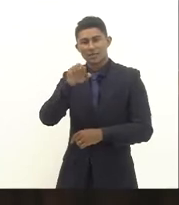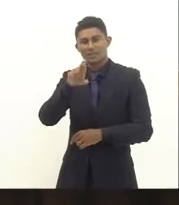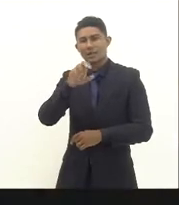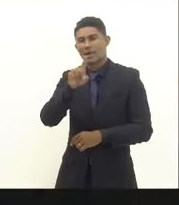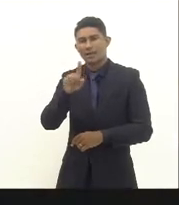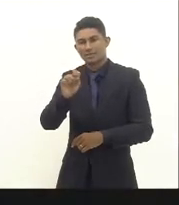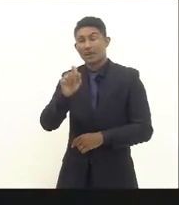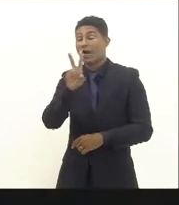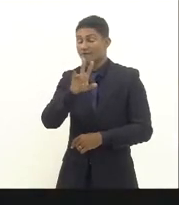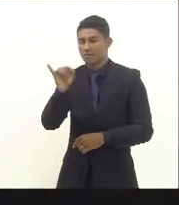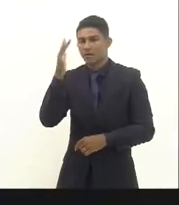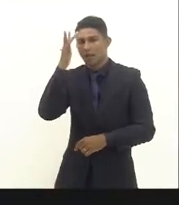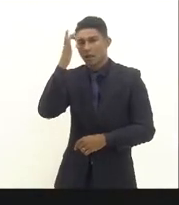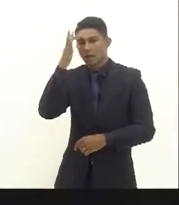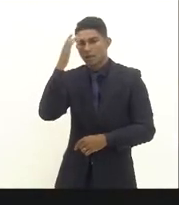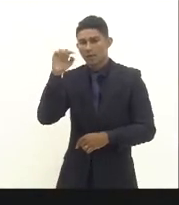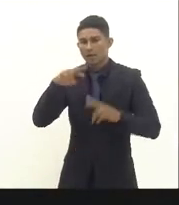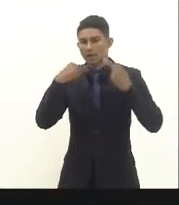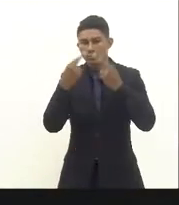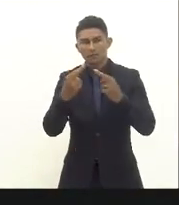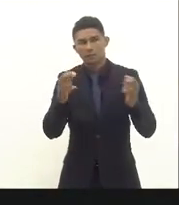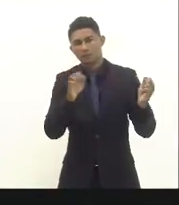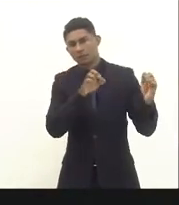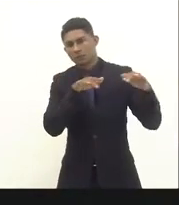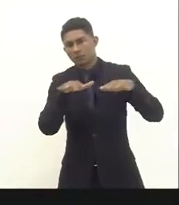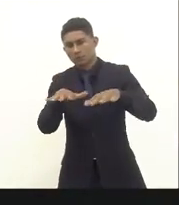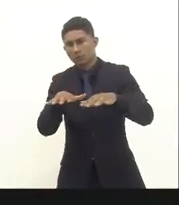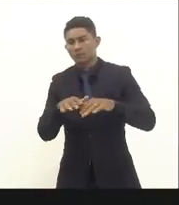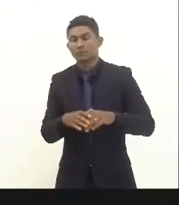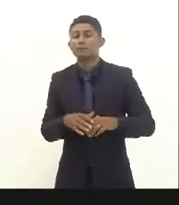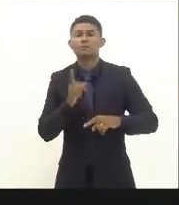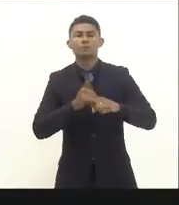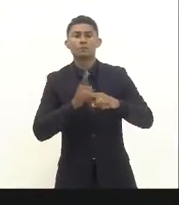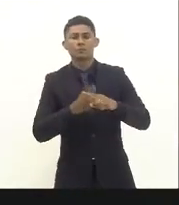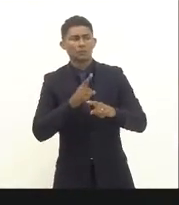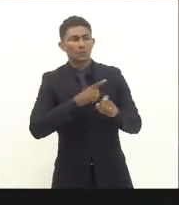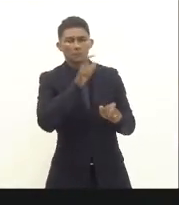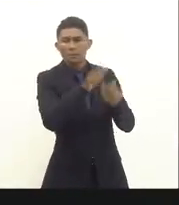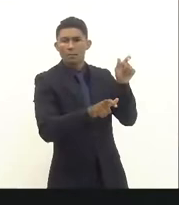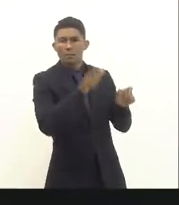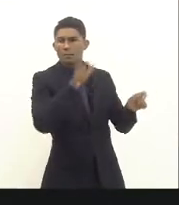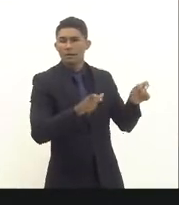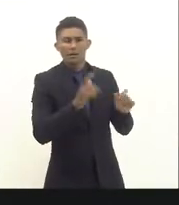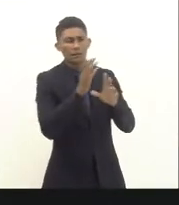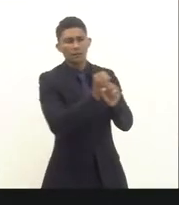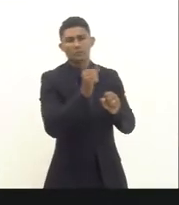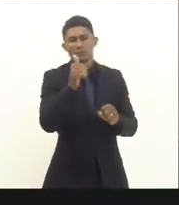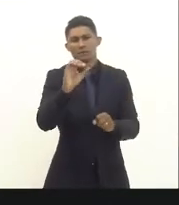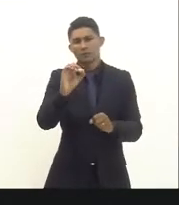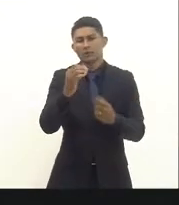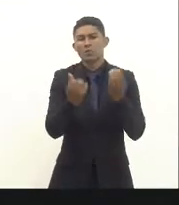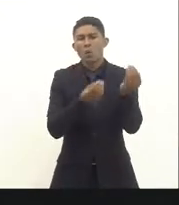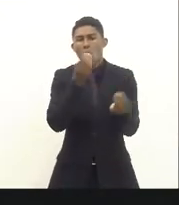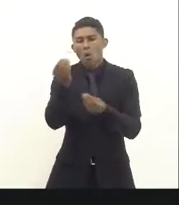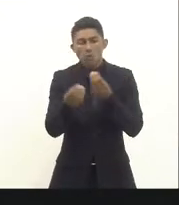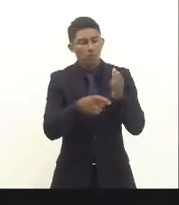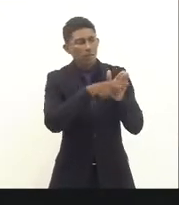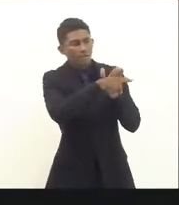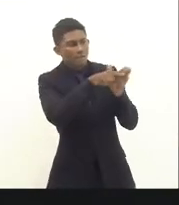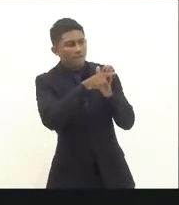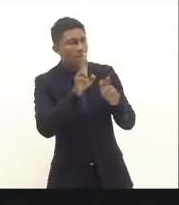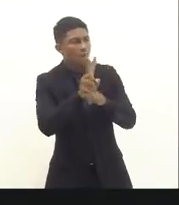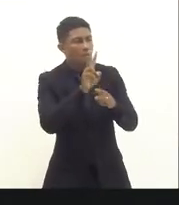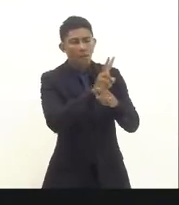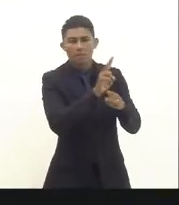eu só queria colocar se ela não consegue fiscalizar a parte da do